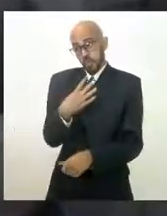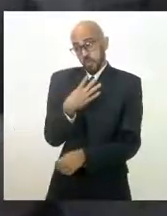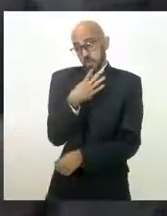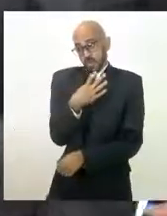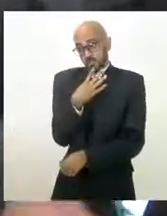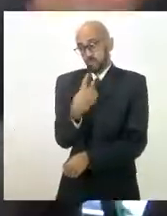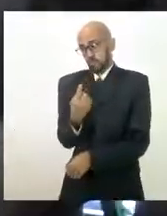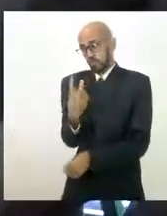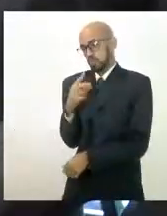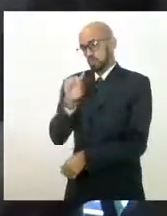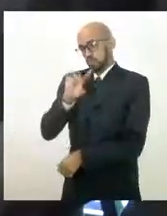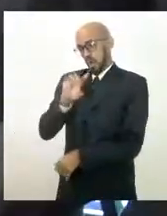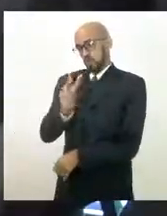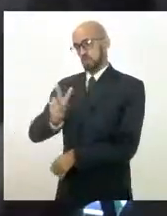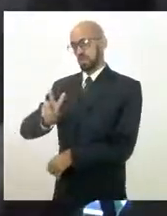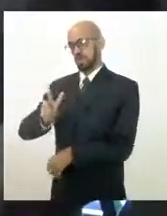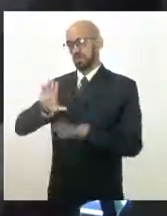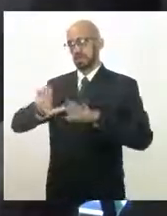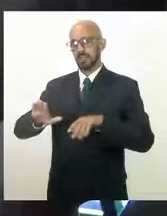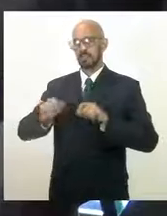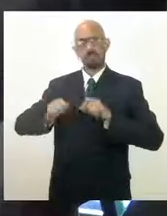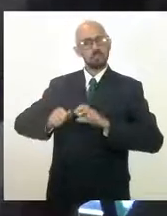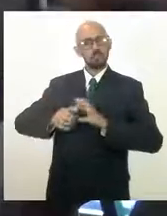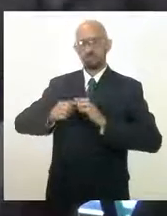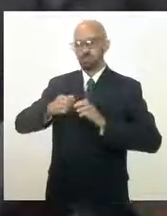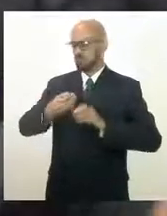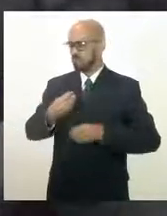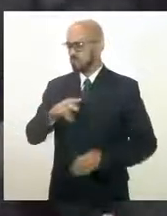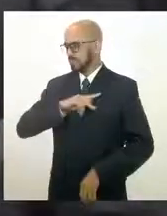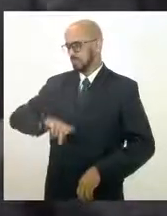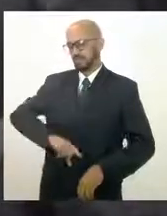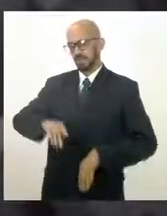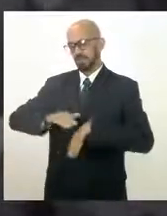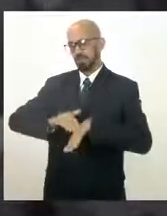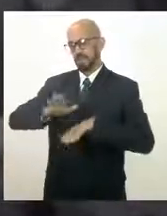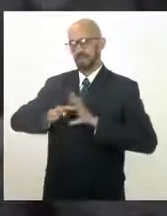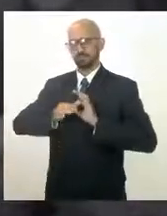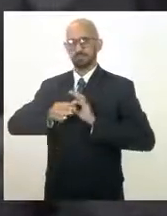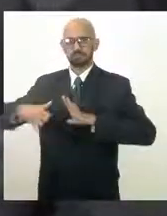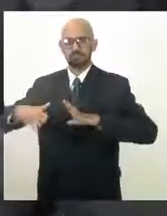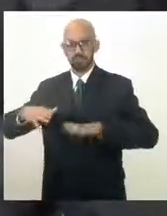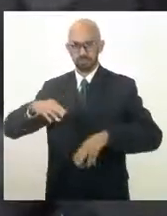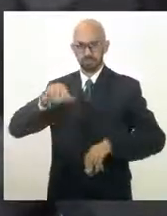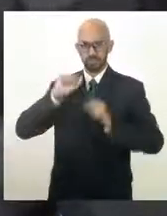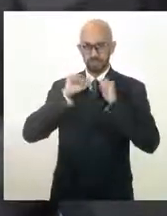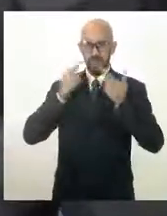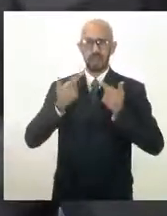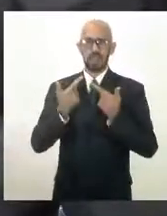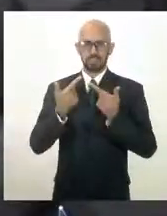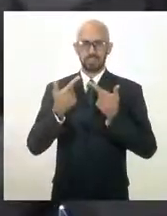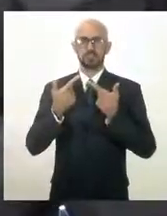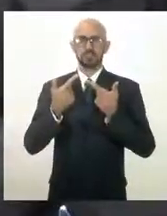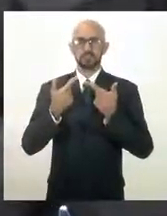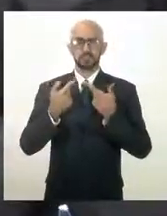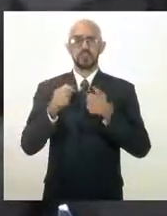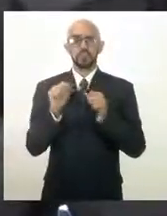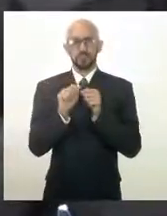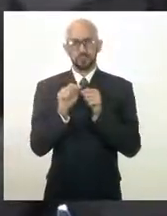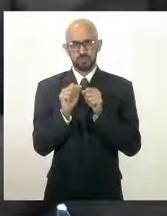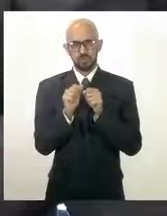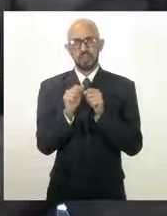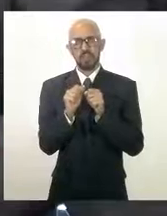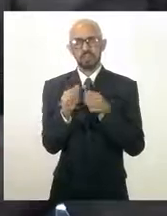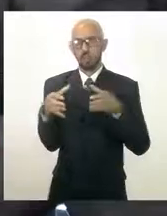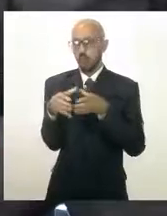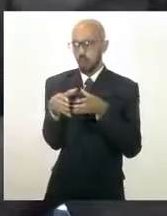por dois, mais democrático que a Assembleia Legislativa já teve. E aí fez a chapa compondo